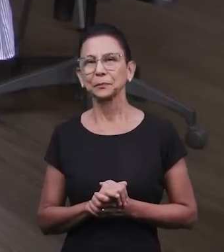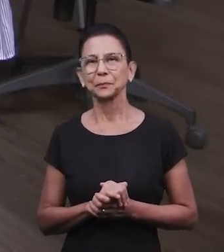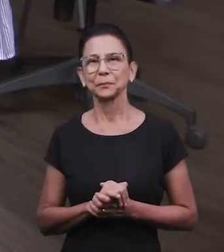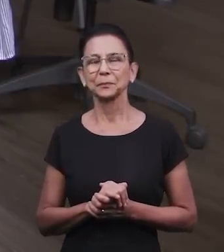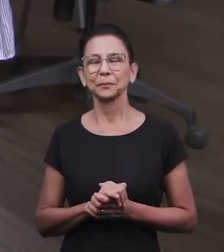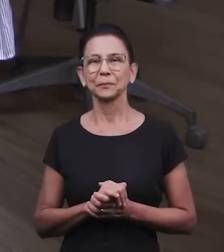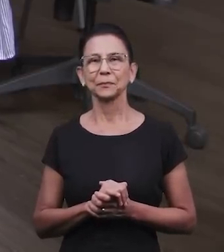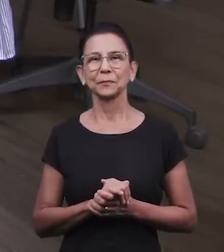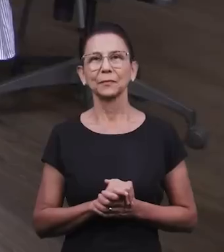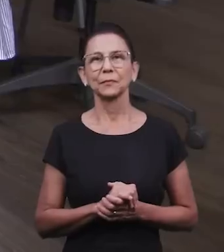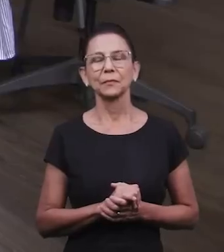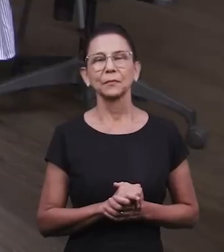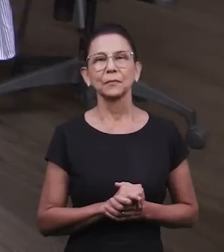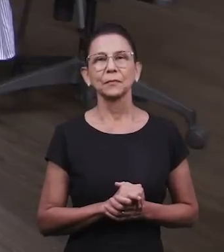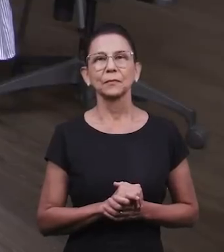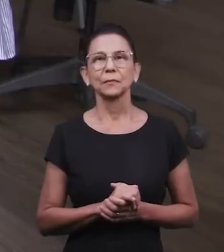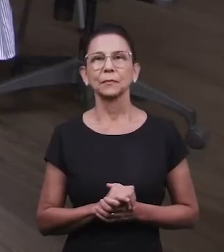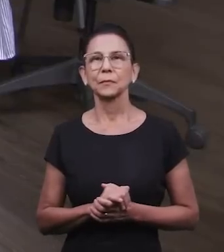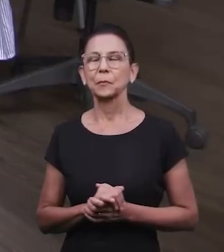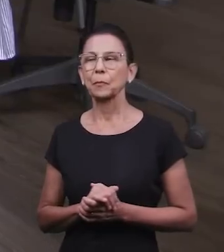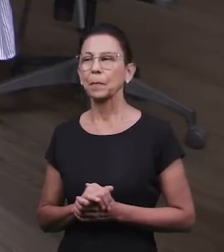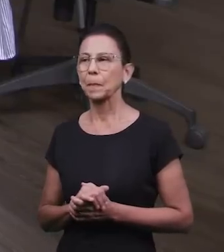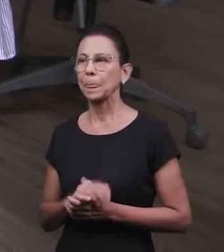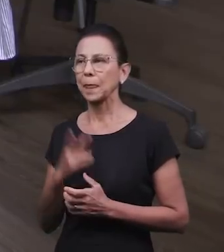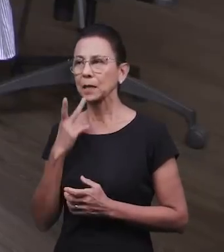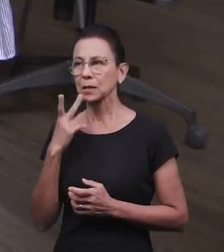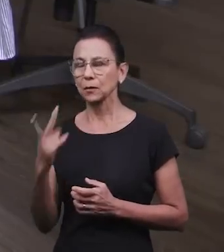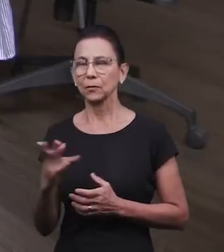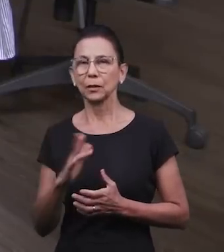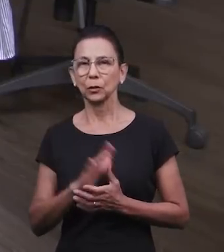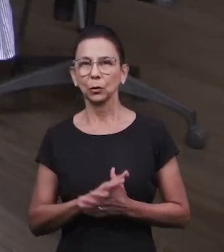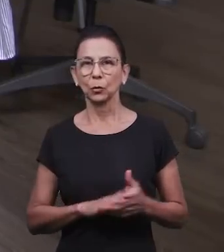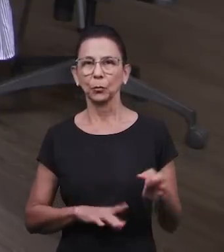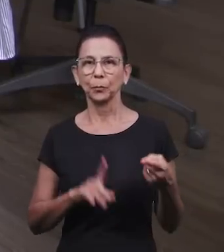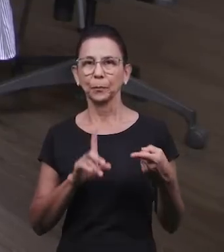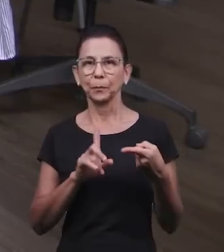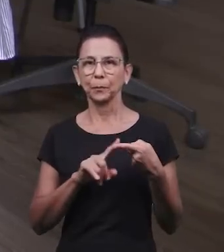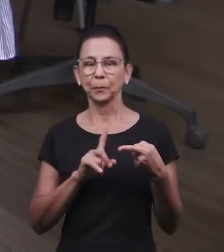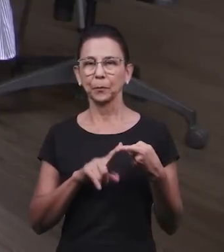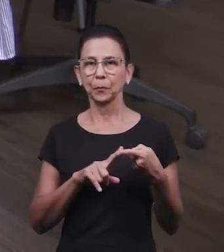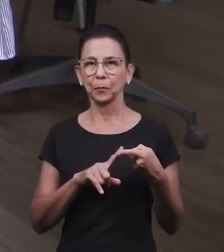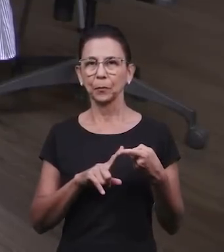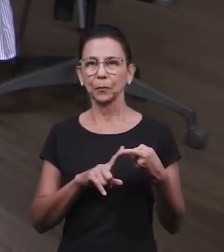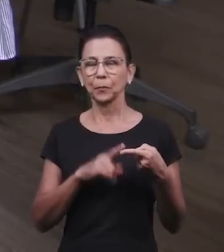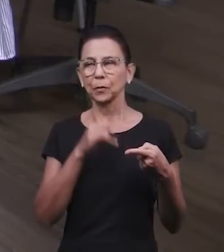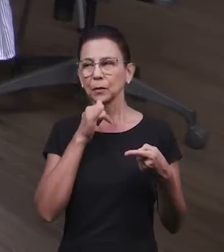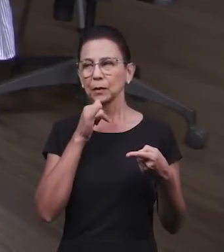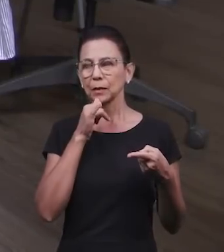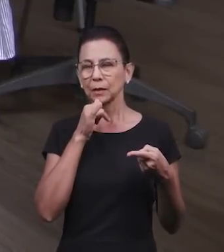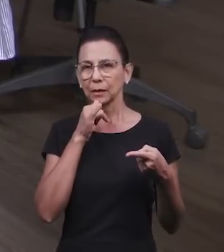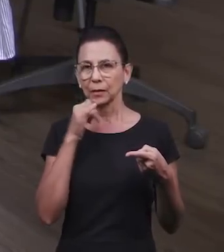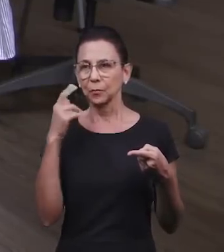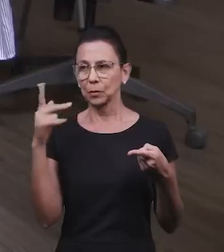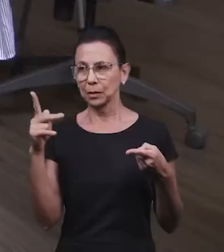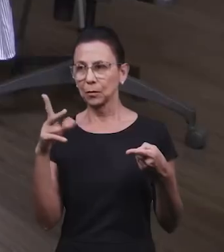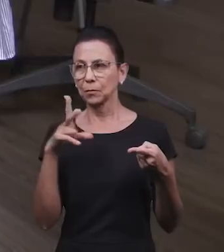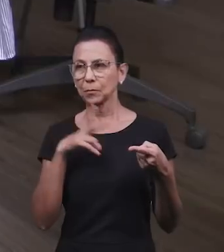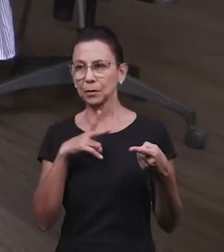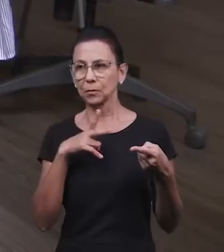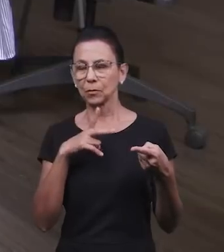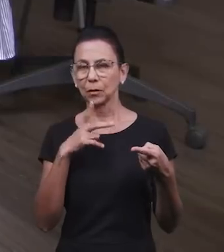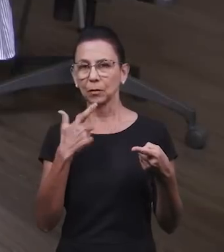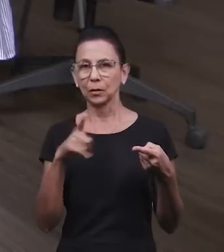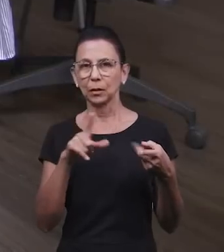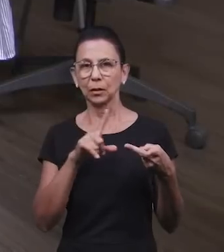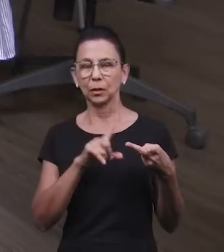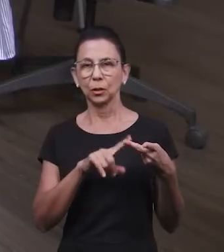de dizer, de trazer 2 exemplos, um seu, pessoalmente, e o outro de um irmão nosso, onde